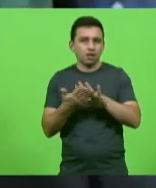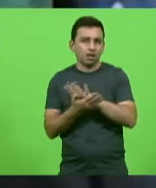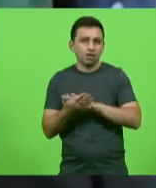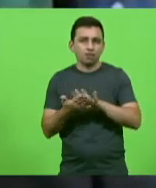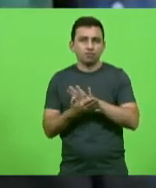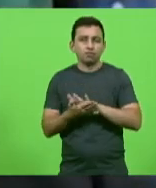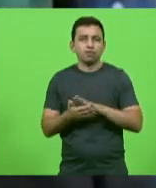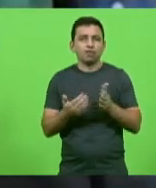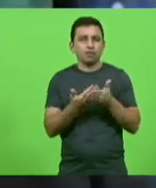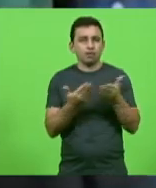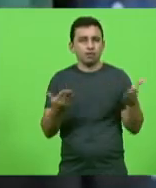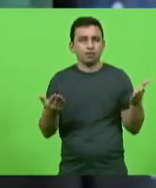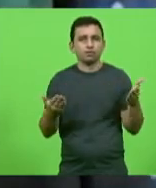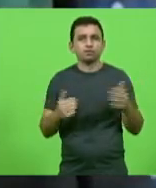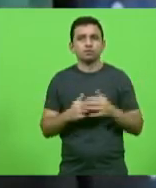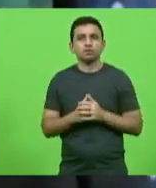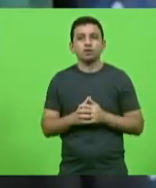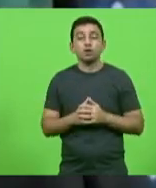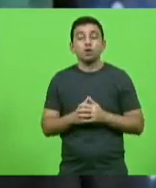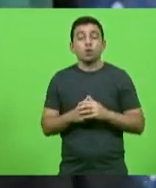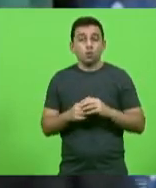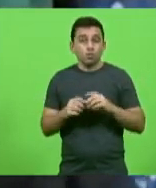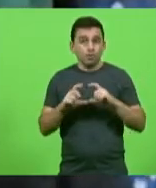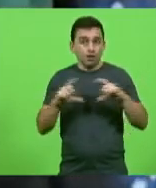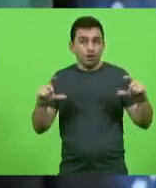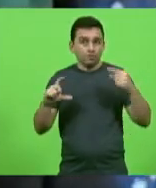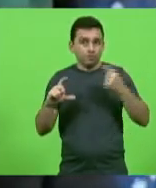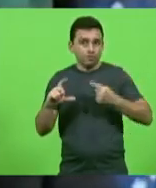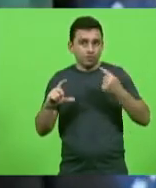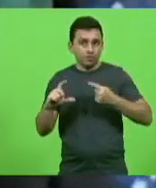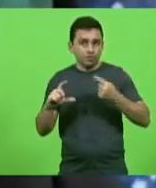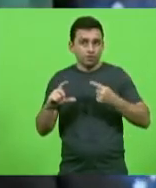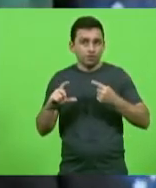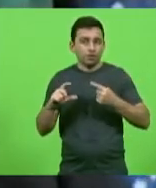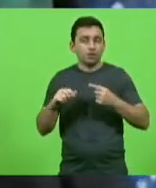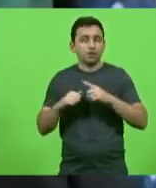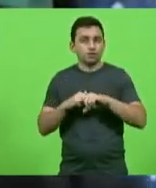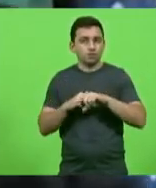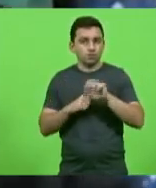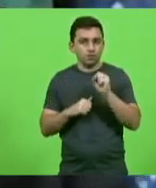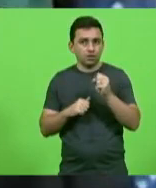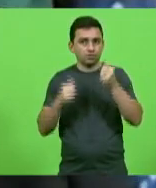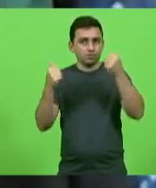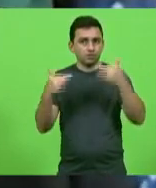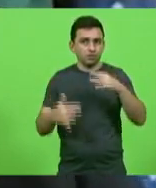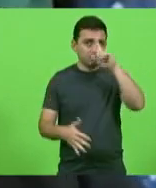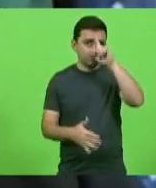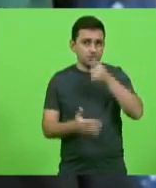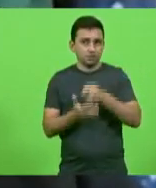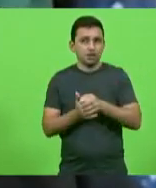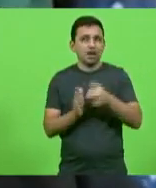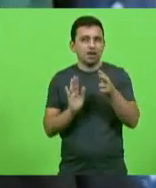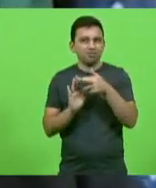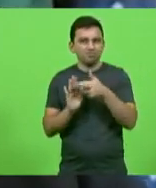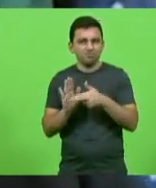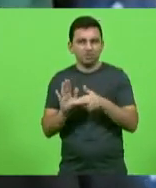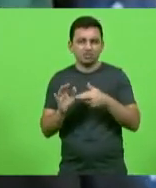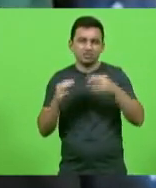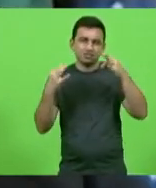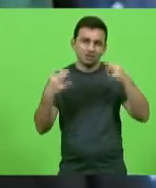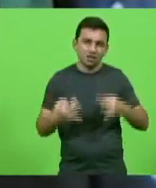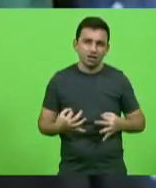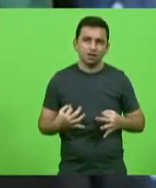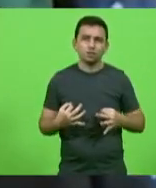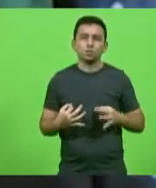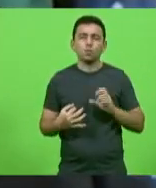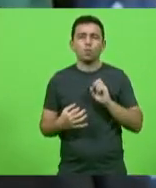administrados o parar primeiro deixa artigo 8º diz na decisão sobre a regularidade de Conduta